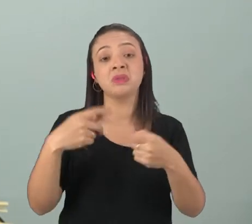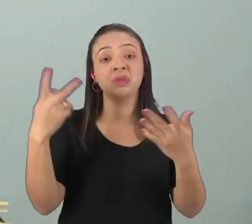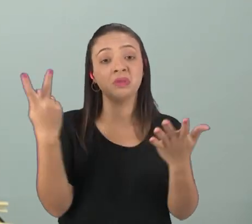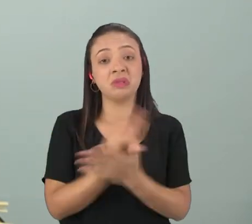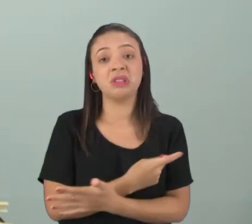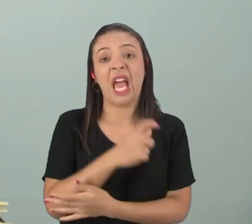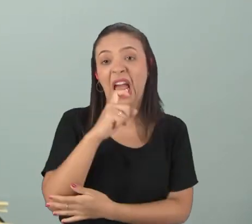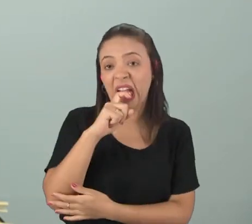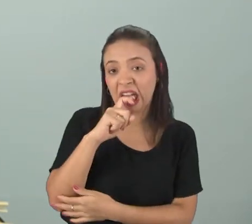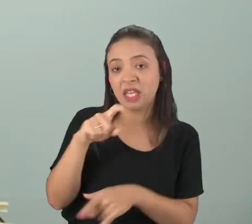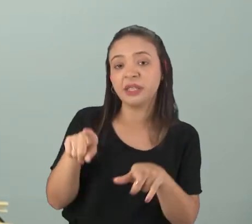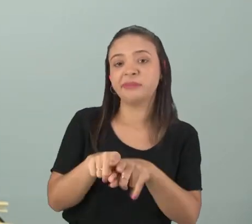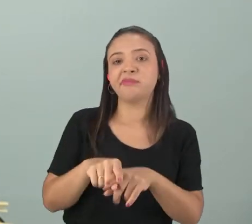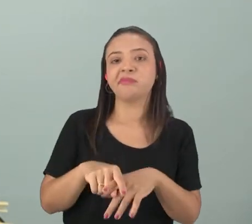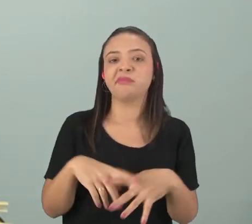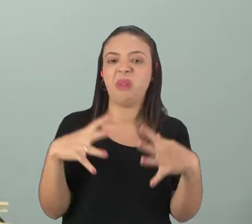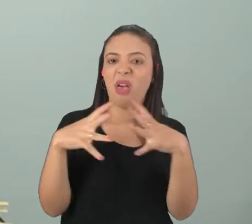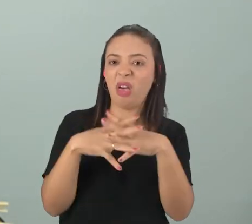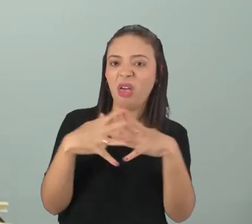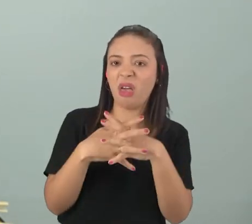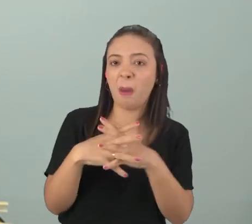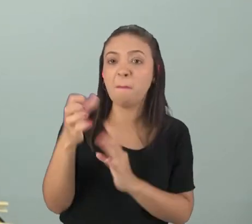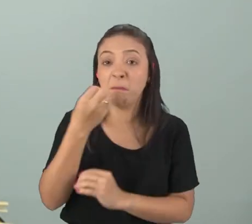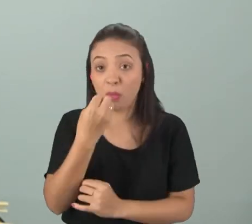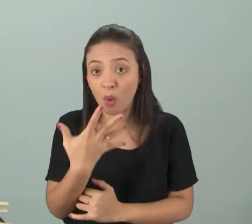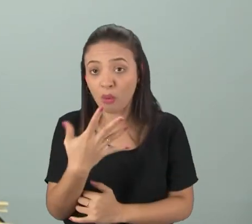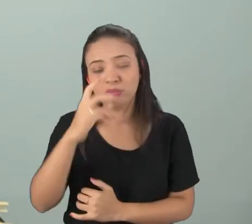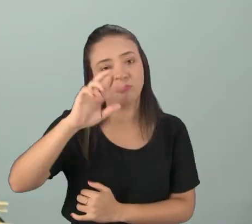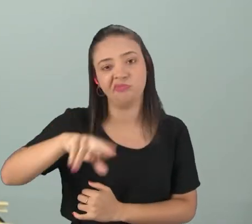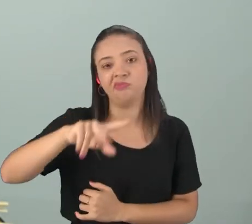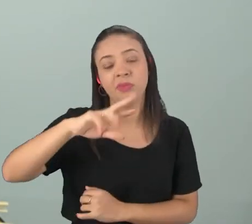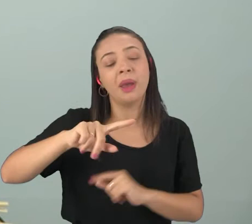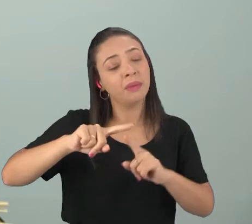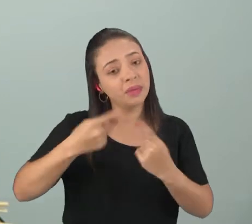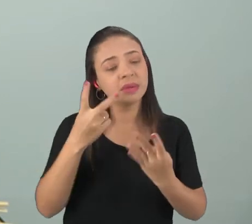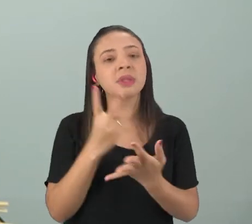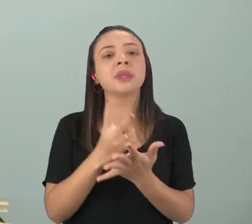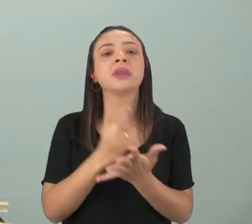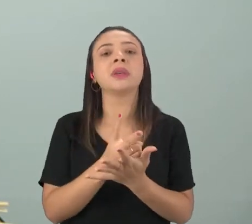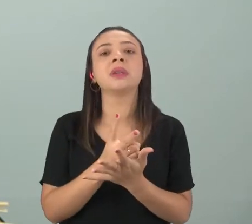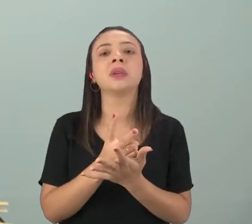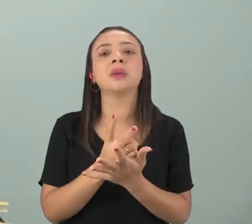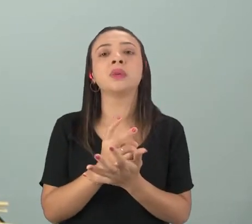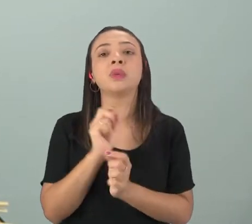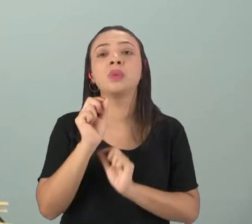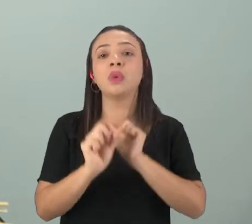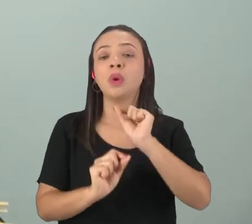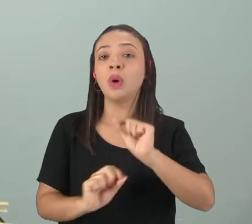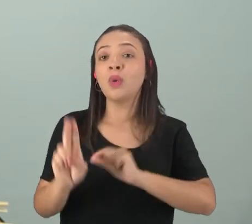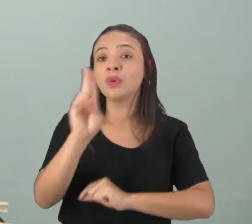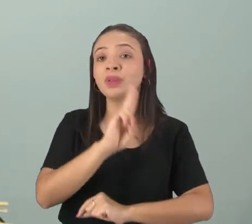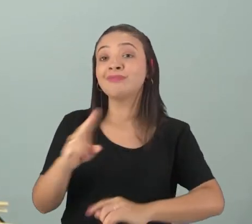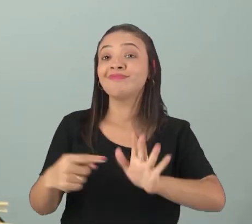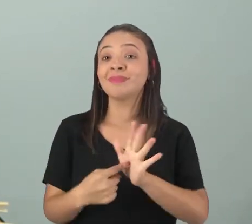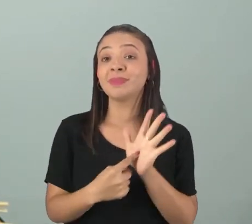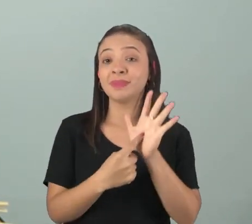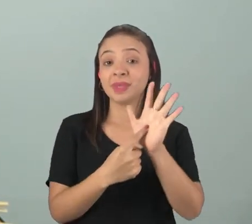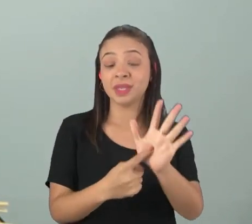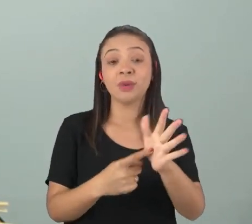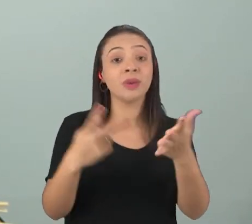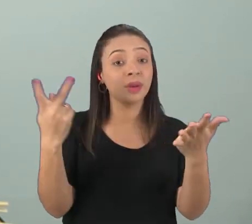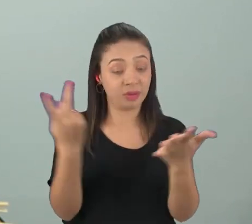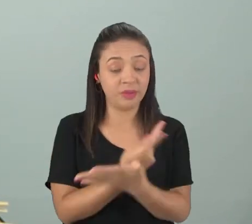esses ciúmes, né, que não é algo bom, mas sempre foi utilizado uma forma de mostrar